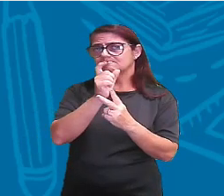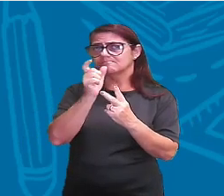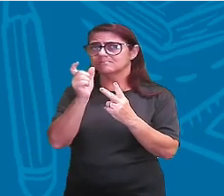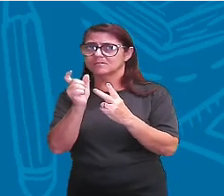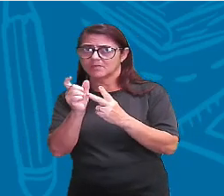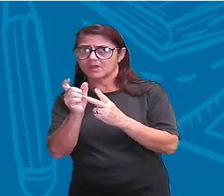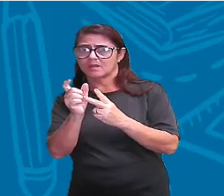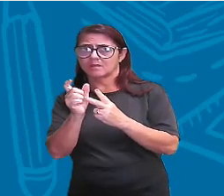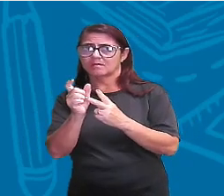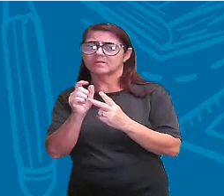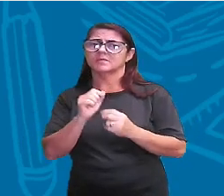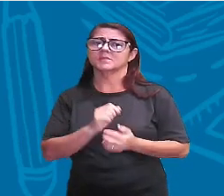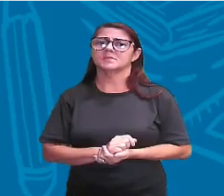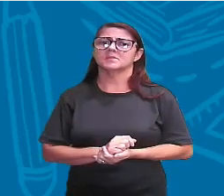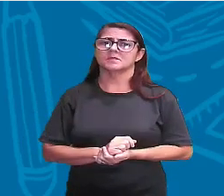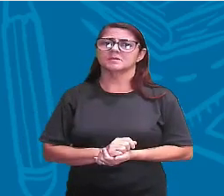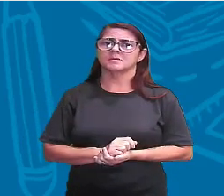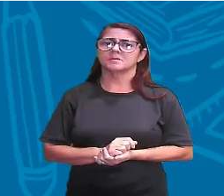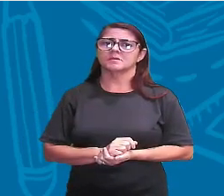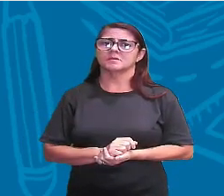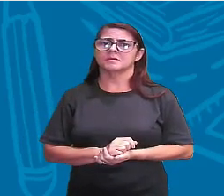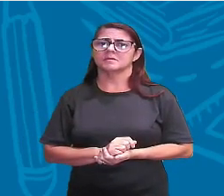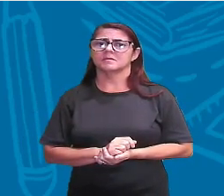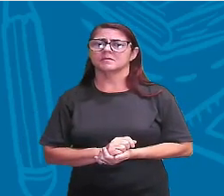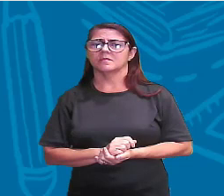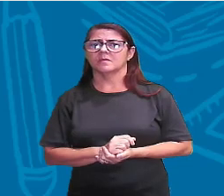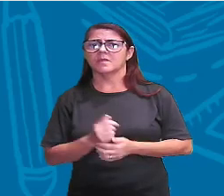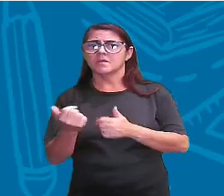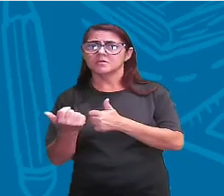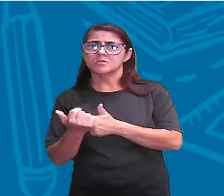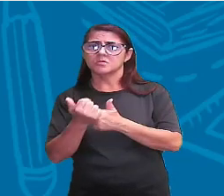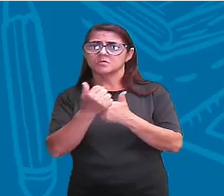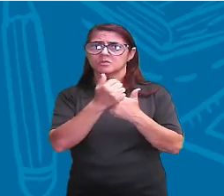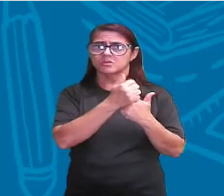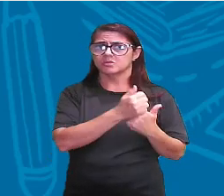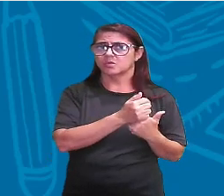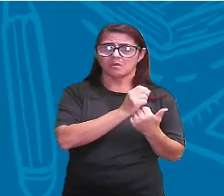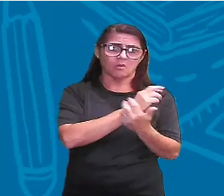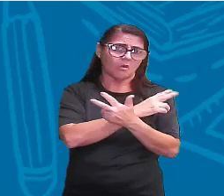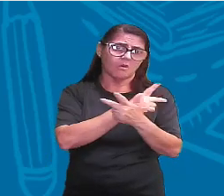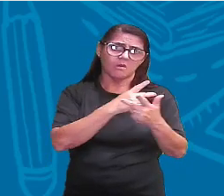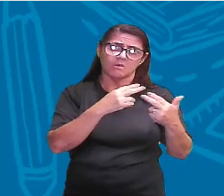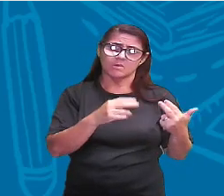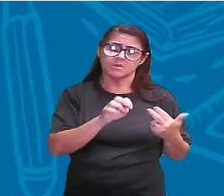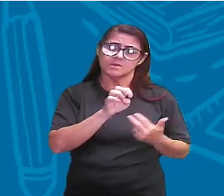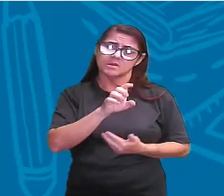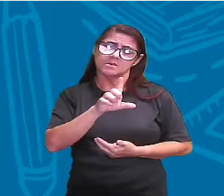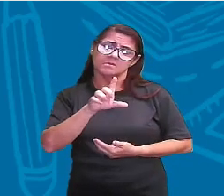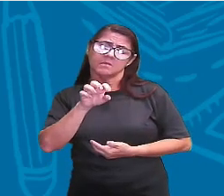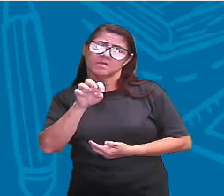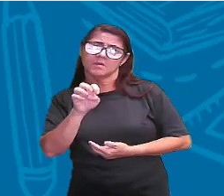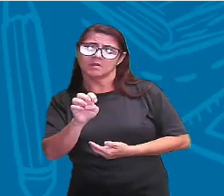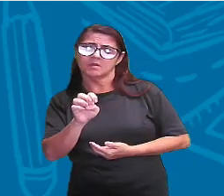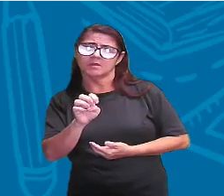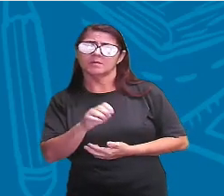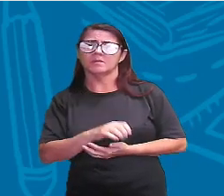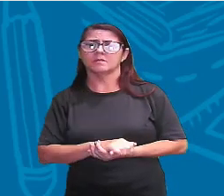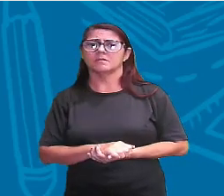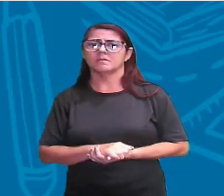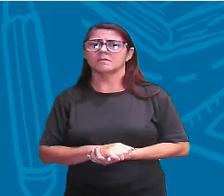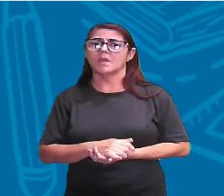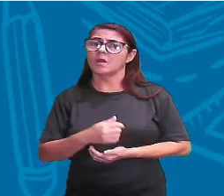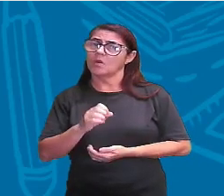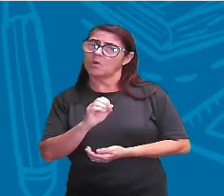pronomes aí, objetos. Eu tenho him para substituir aí alguma coisa que é ele e o me para dizer que